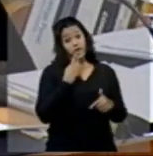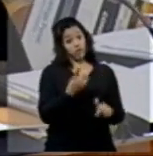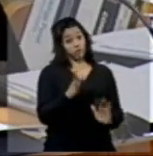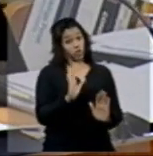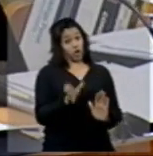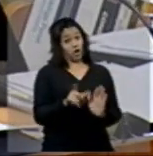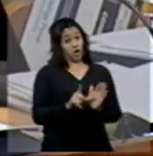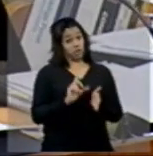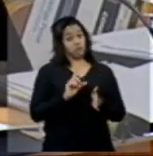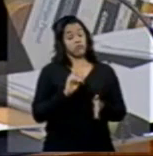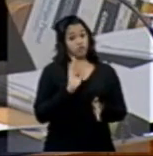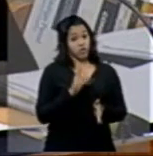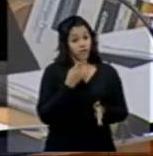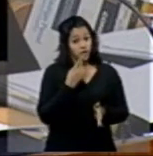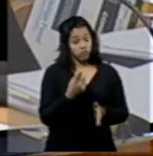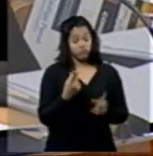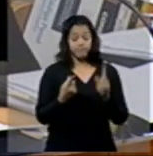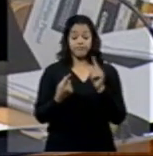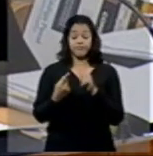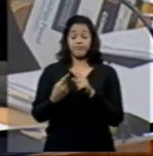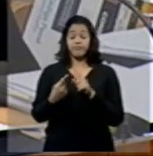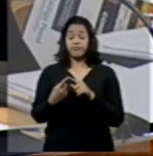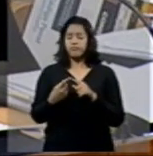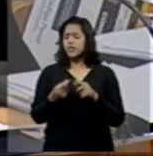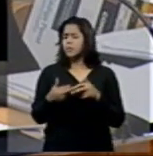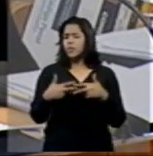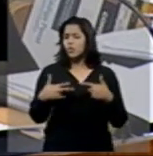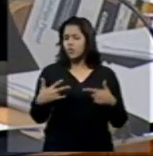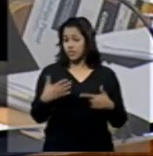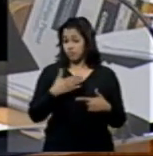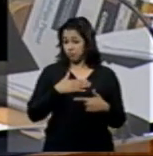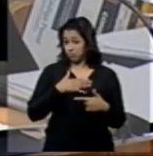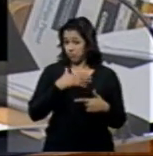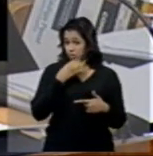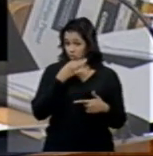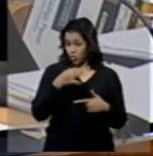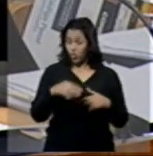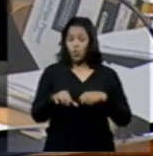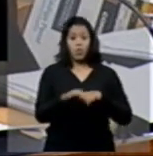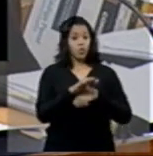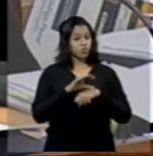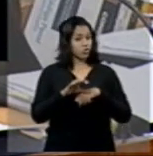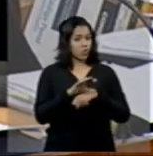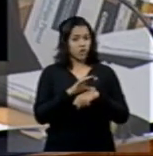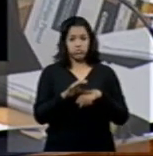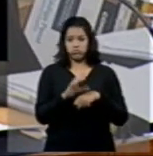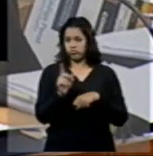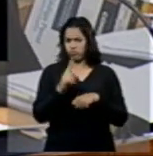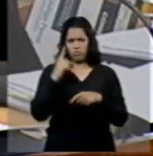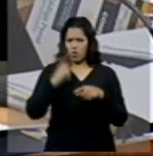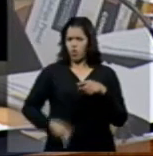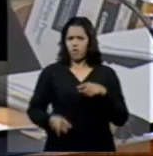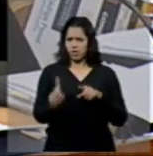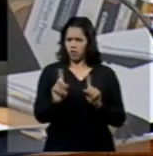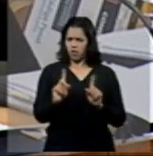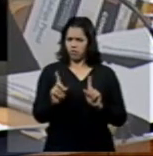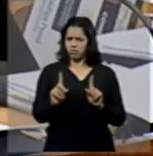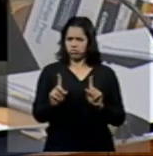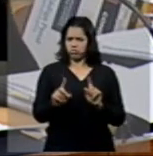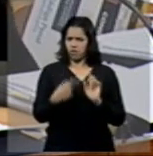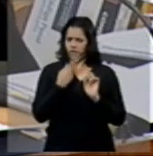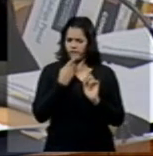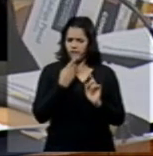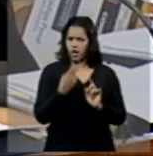relação ao primeiro ponto, que, a meu ver, a Constituição não veda, nem expressa,